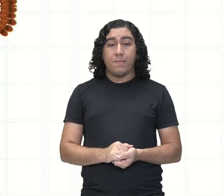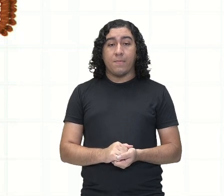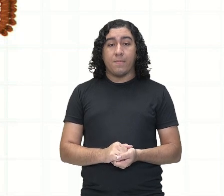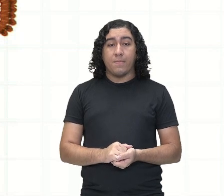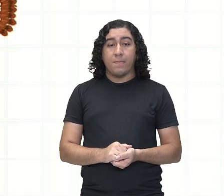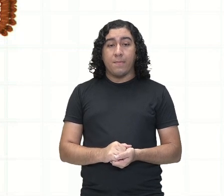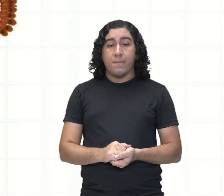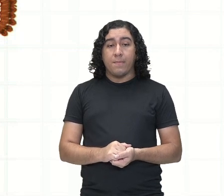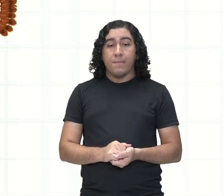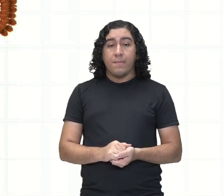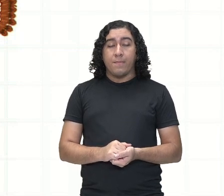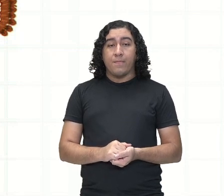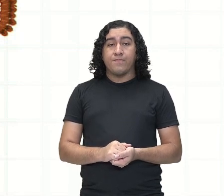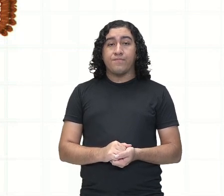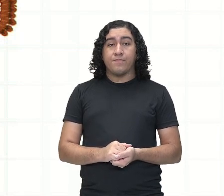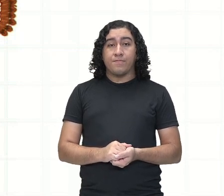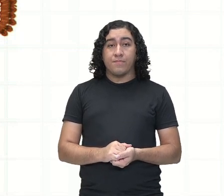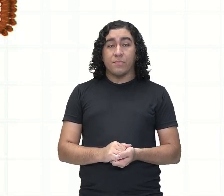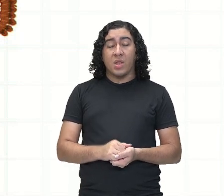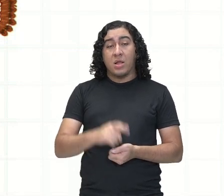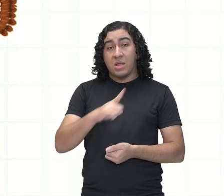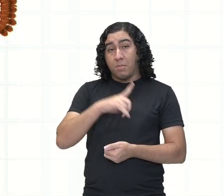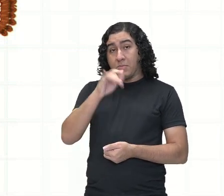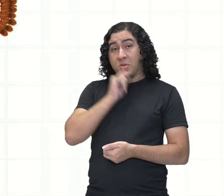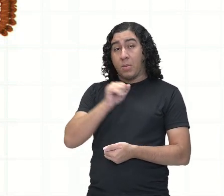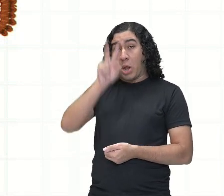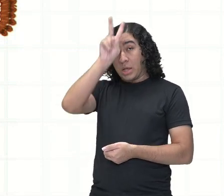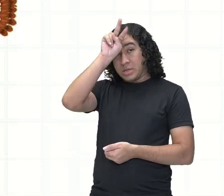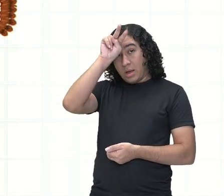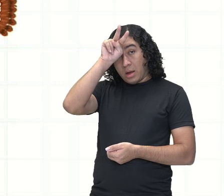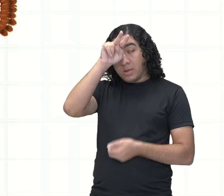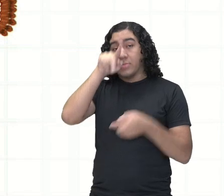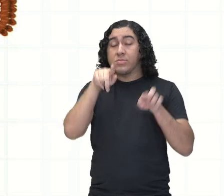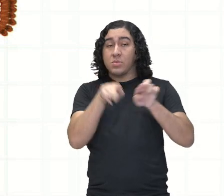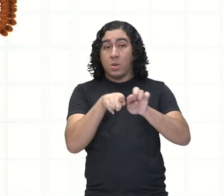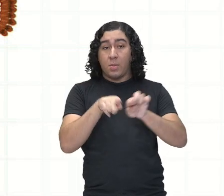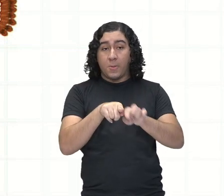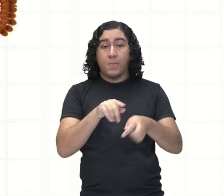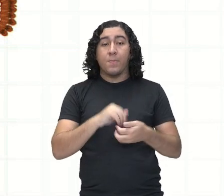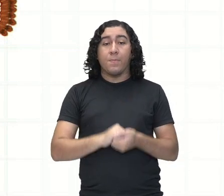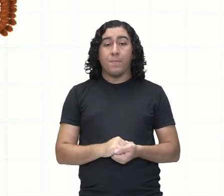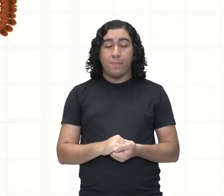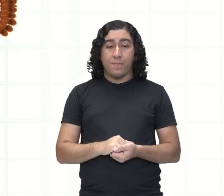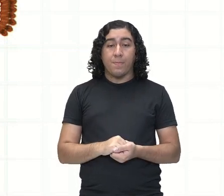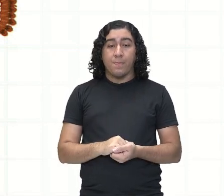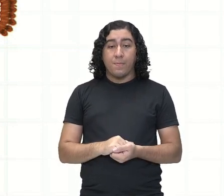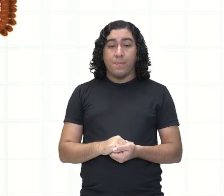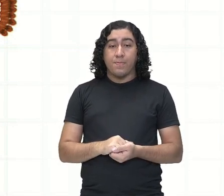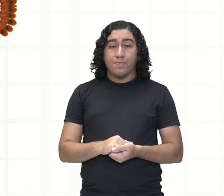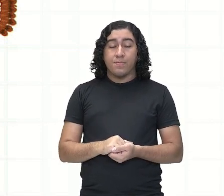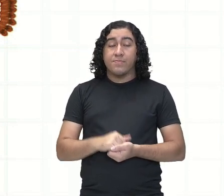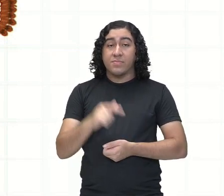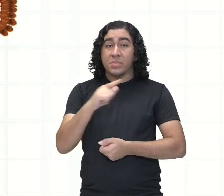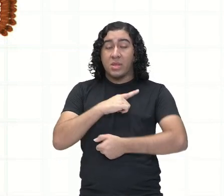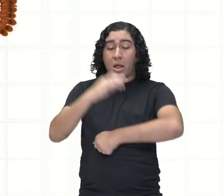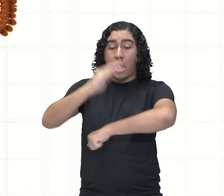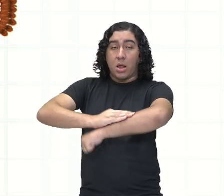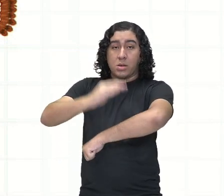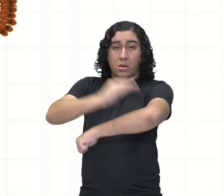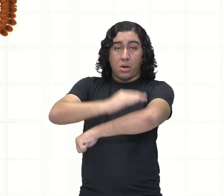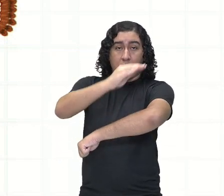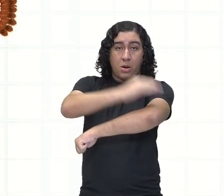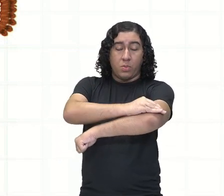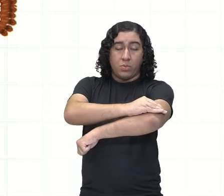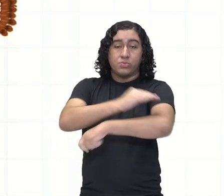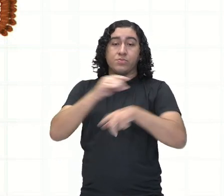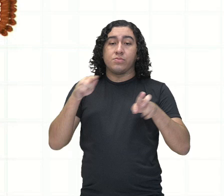nós temos o caso de insetos, e nós temos aqui o caso de anfíbios,